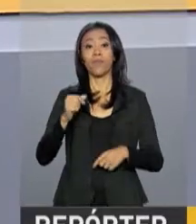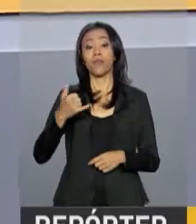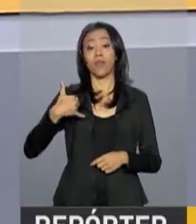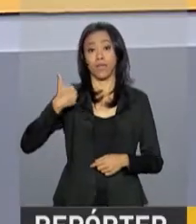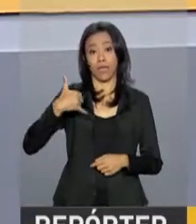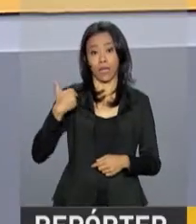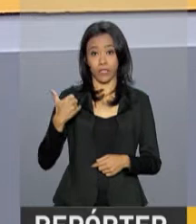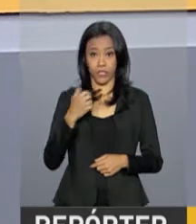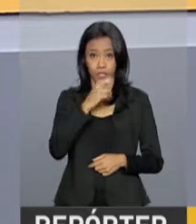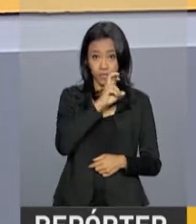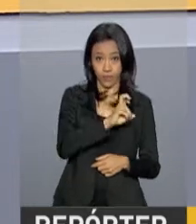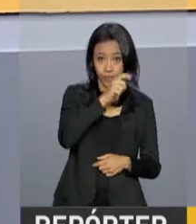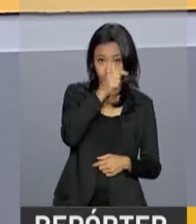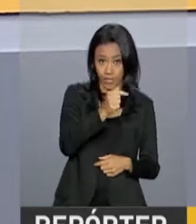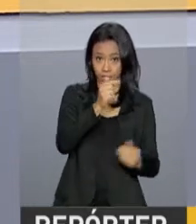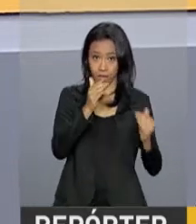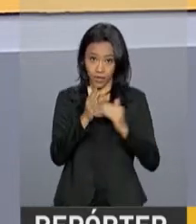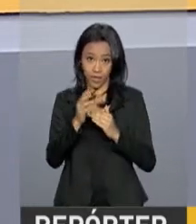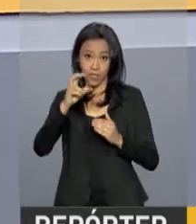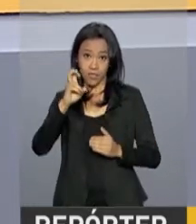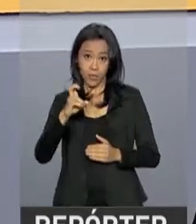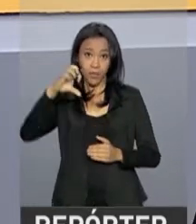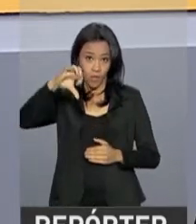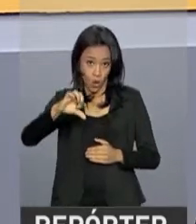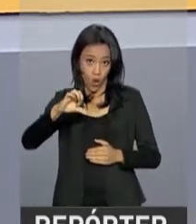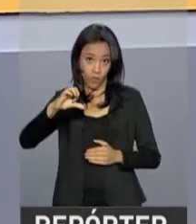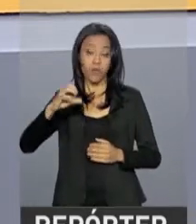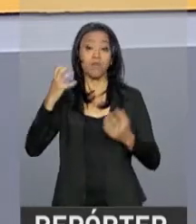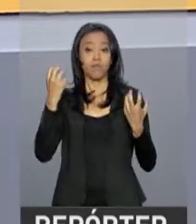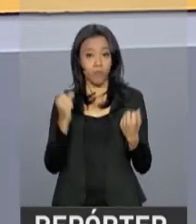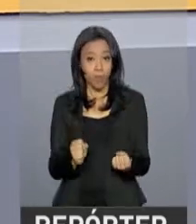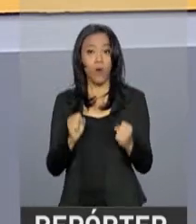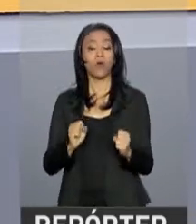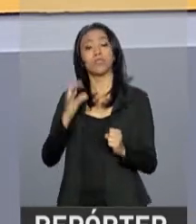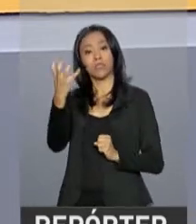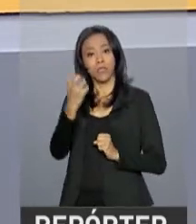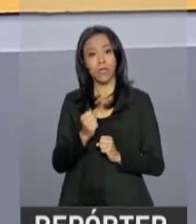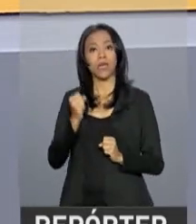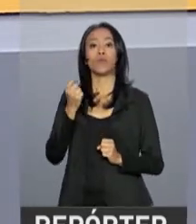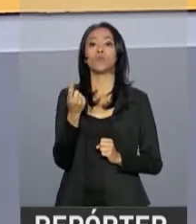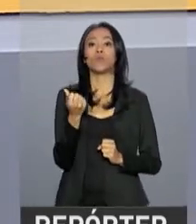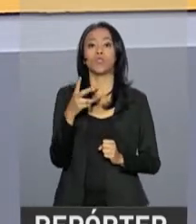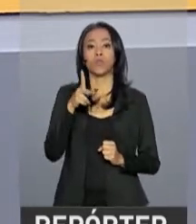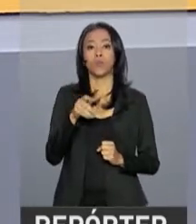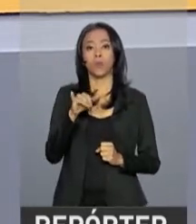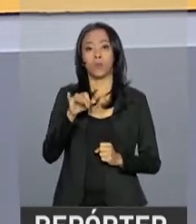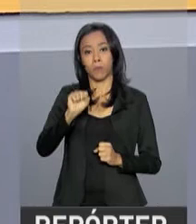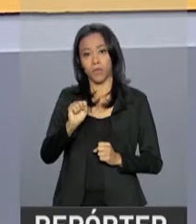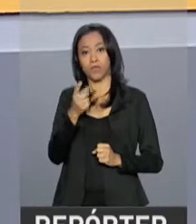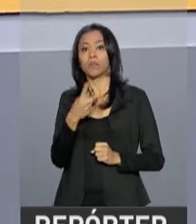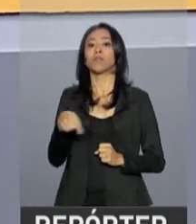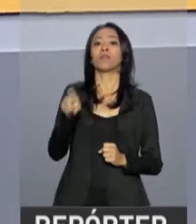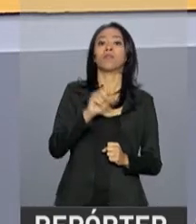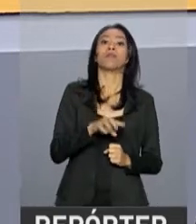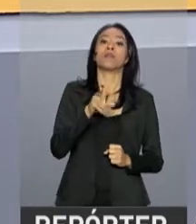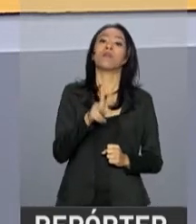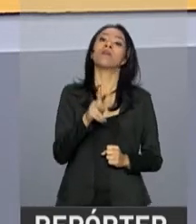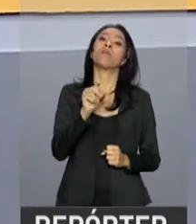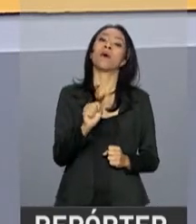57 e 59 anos já pode sacar os recursos do pis pasep têm direito os trabalhadores cadastrados